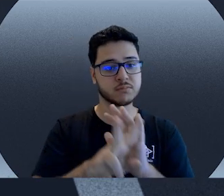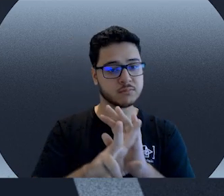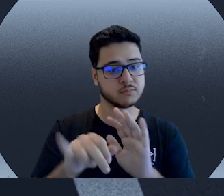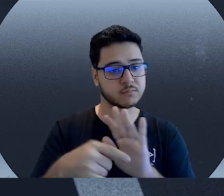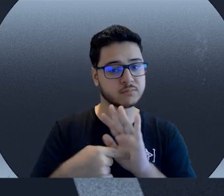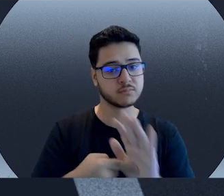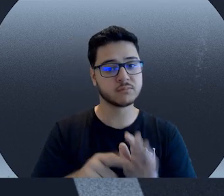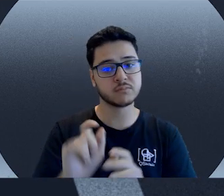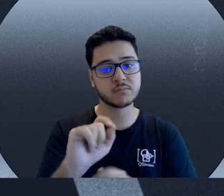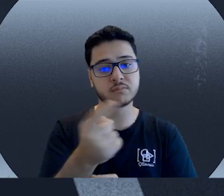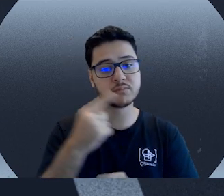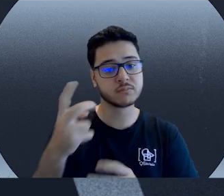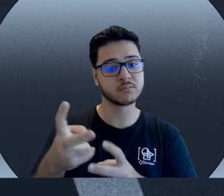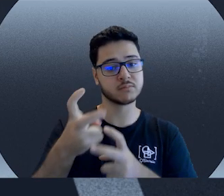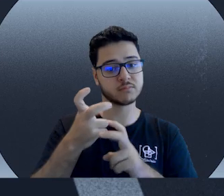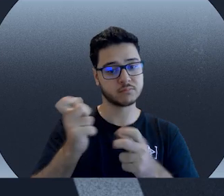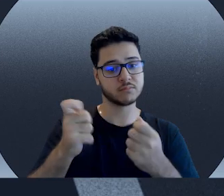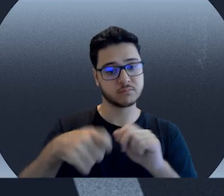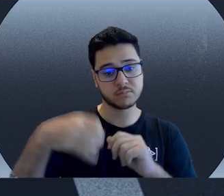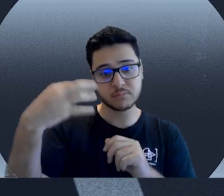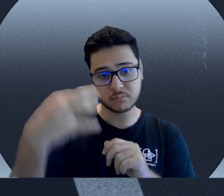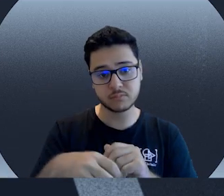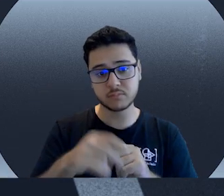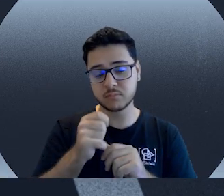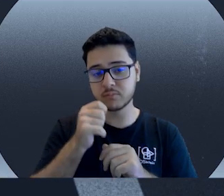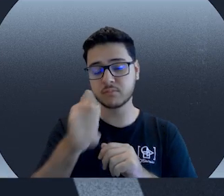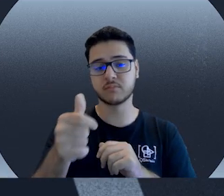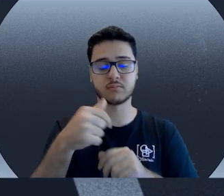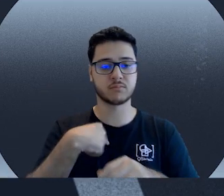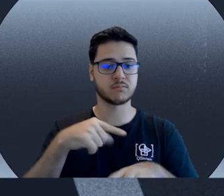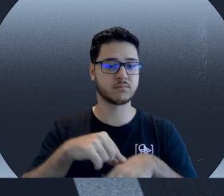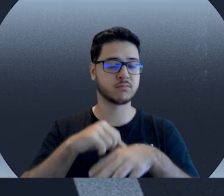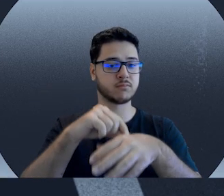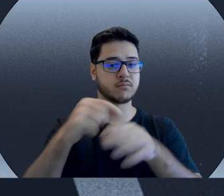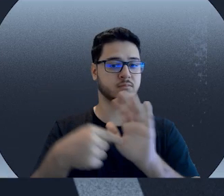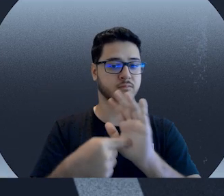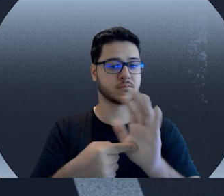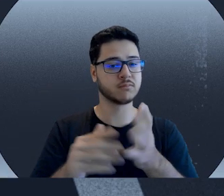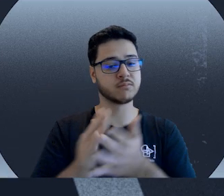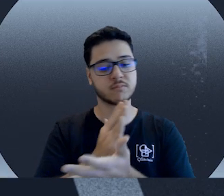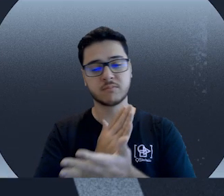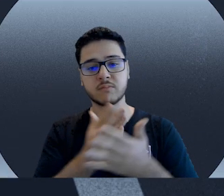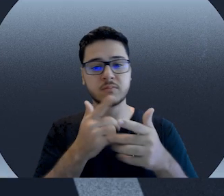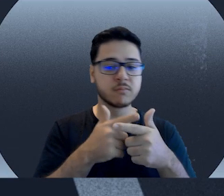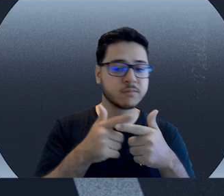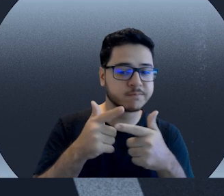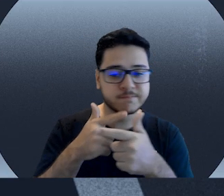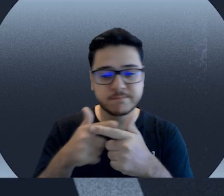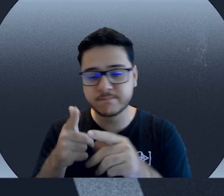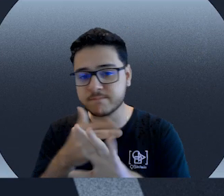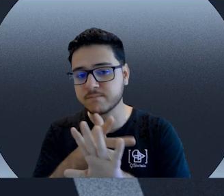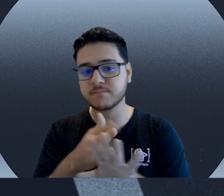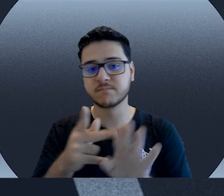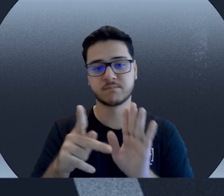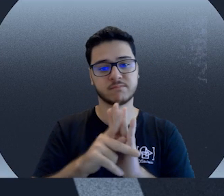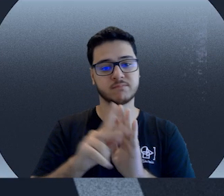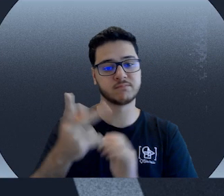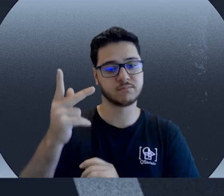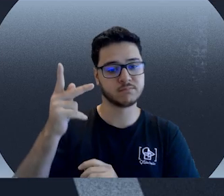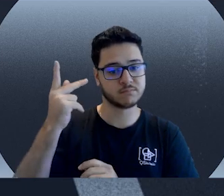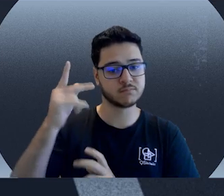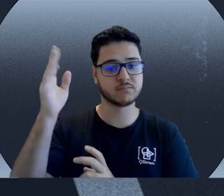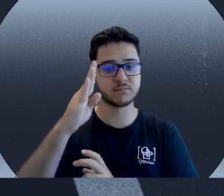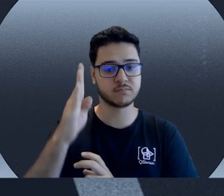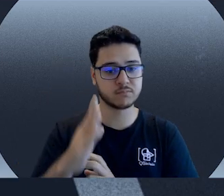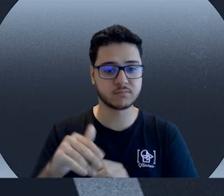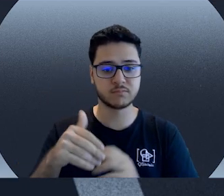explícito, né, como a gente pode ver aqui na segunda imagem, quase que deixando em carne viva, algumas problemáticas da história do Brasil.